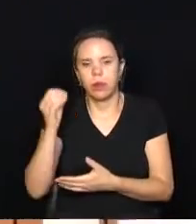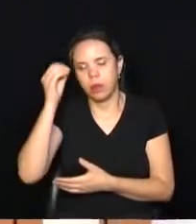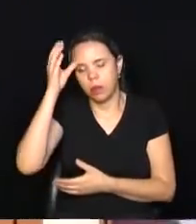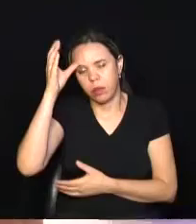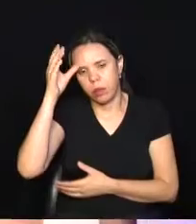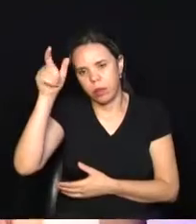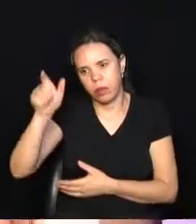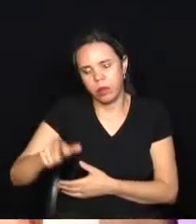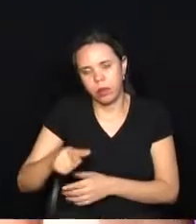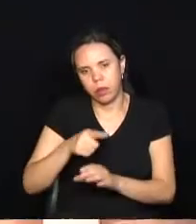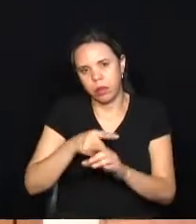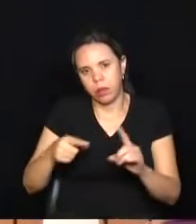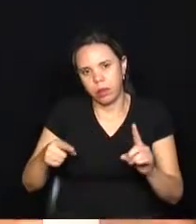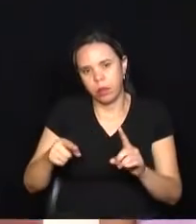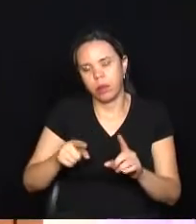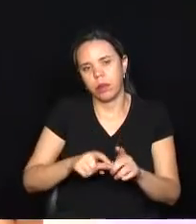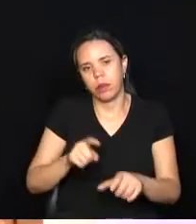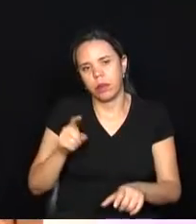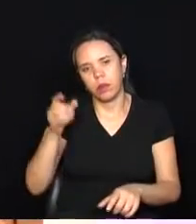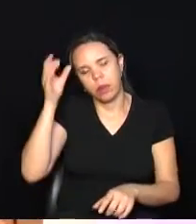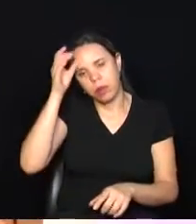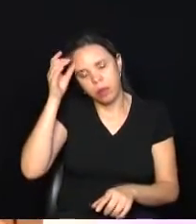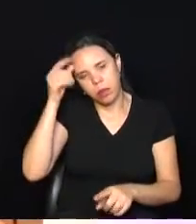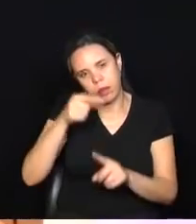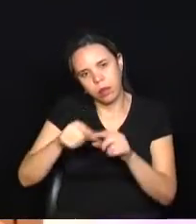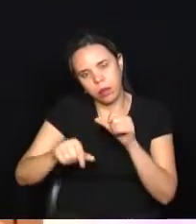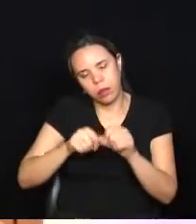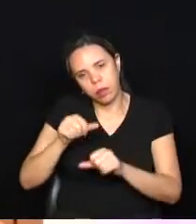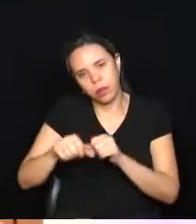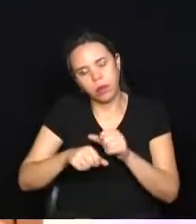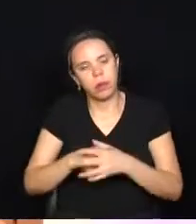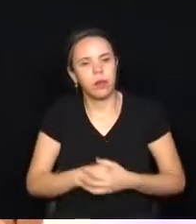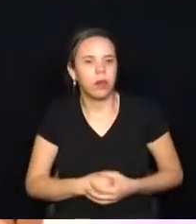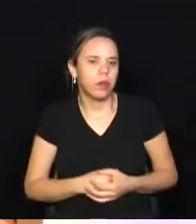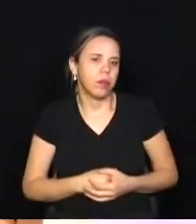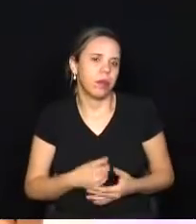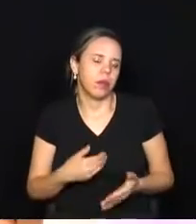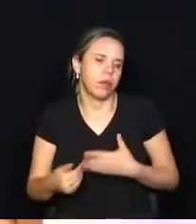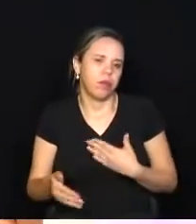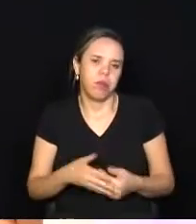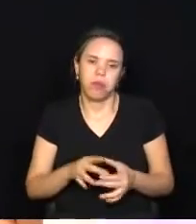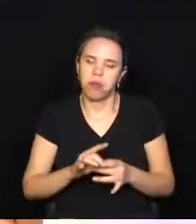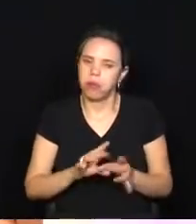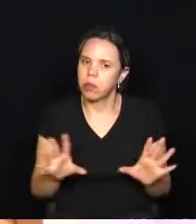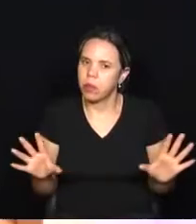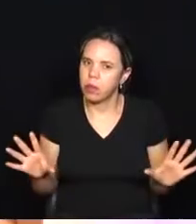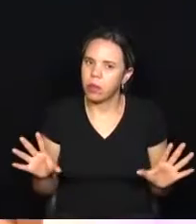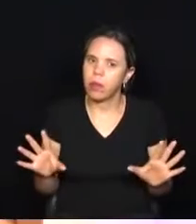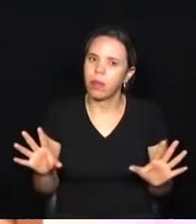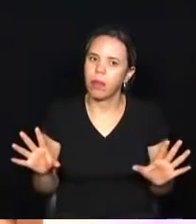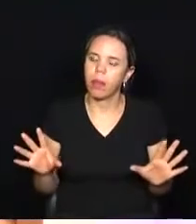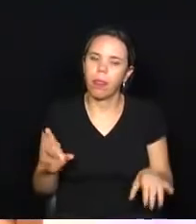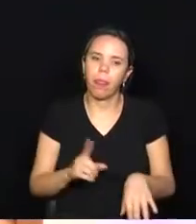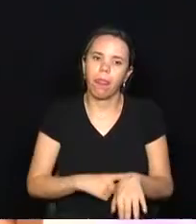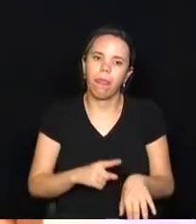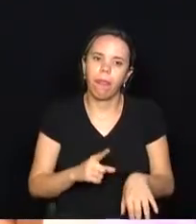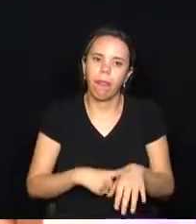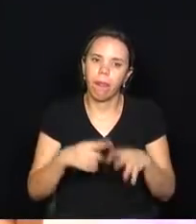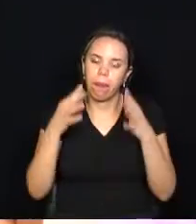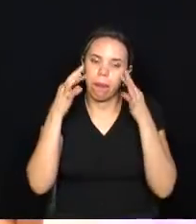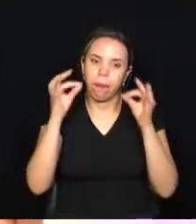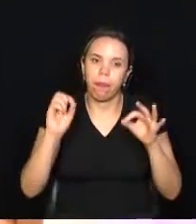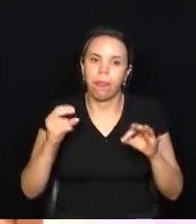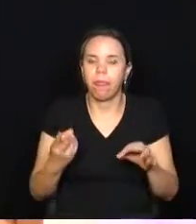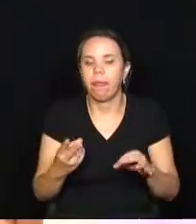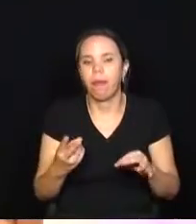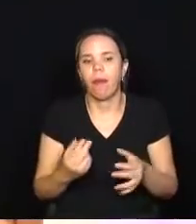tem parcialmente os efeitos cognitivos alterados, né? Qualquer que sejam eles, de espaço, de tempo, de atenção, e